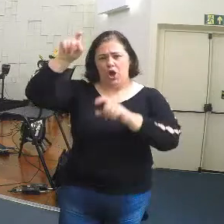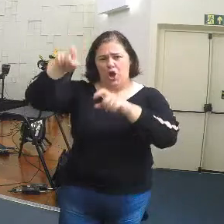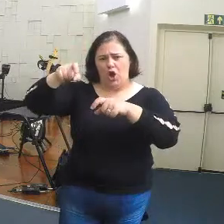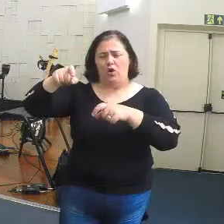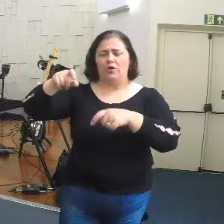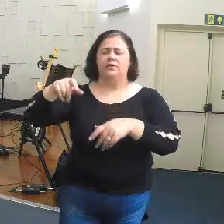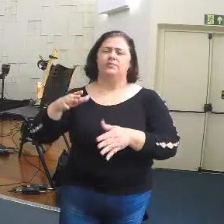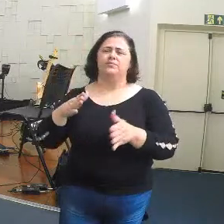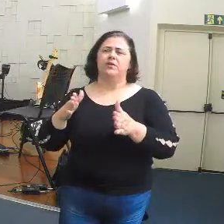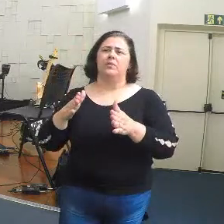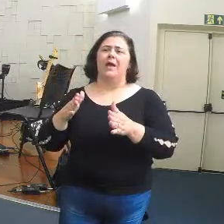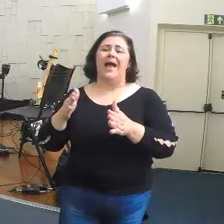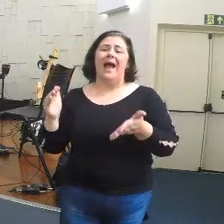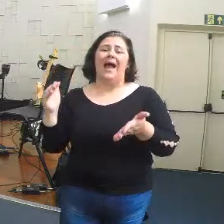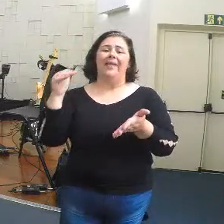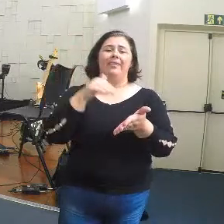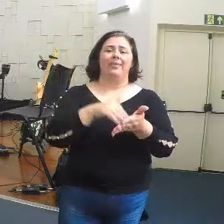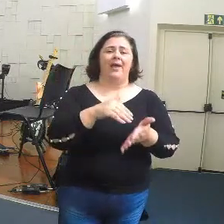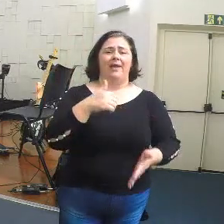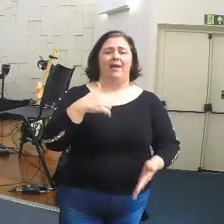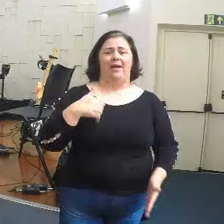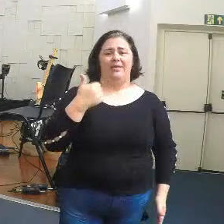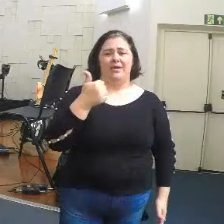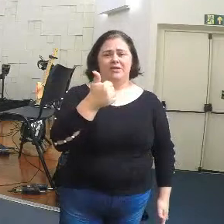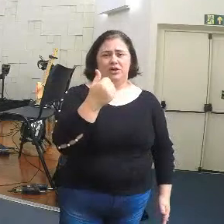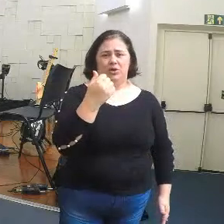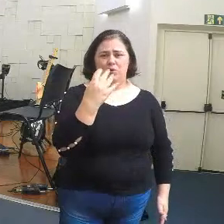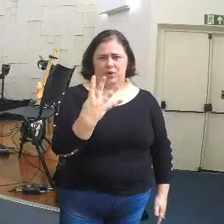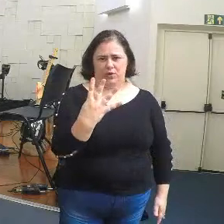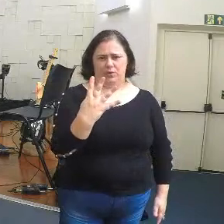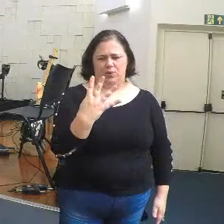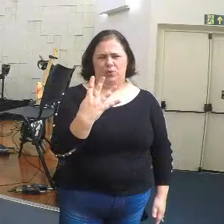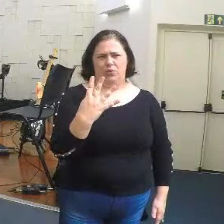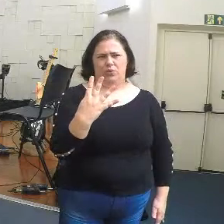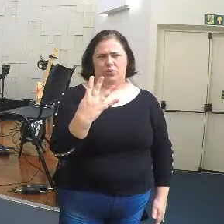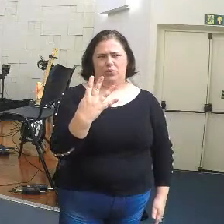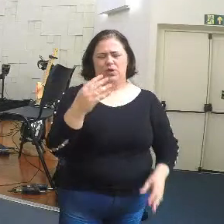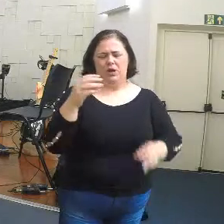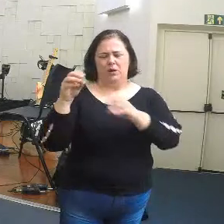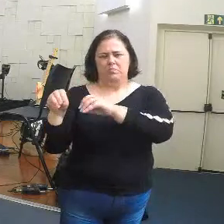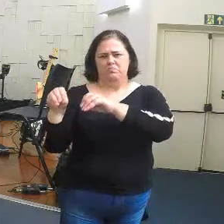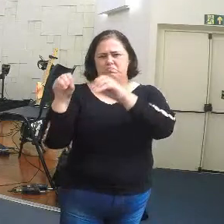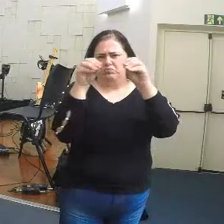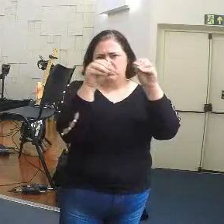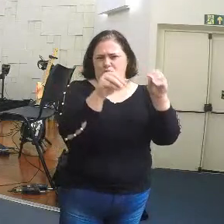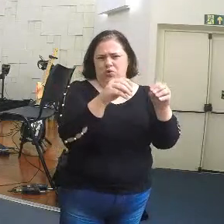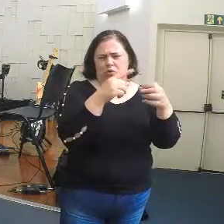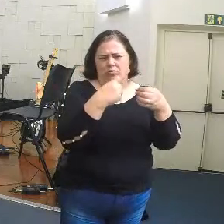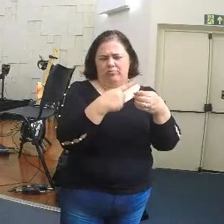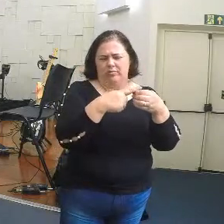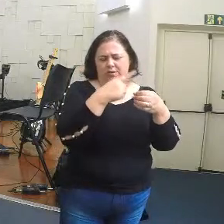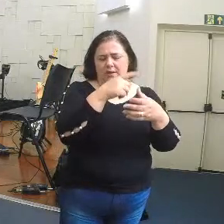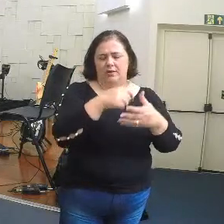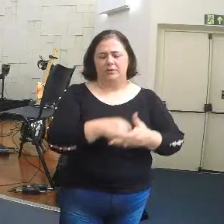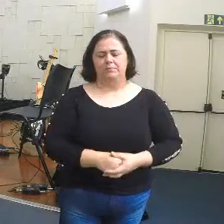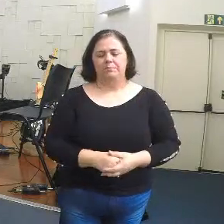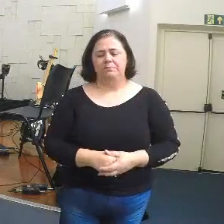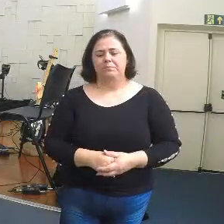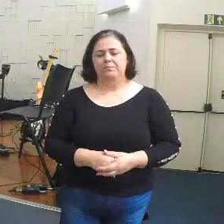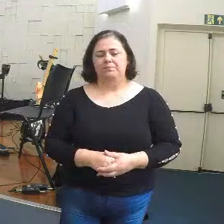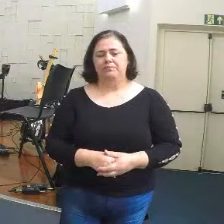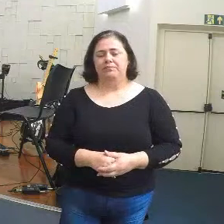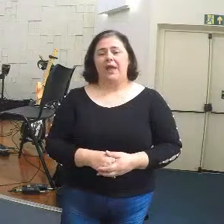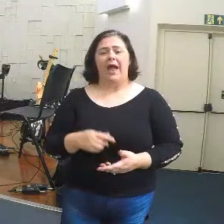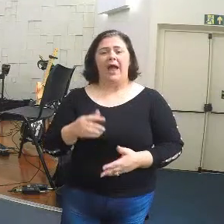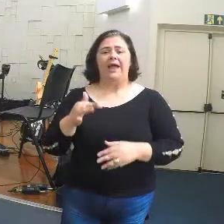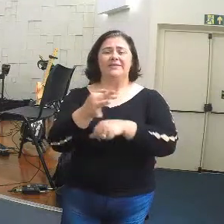maior parte das minhas férias, mesmo quando eu me mudei para Itamari, no Baixo Sul da Bahia, onde meus pais moram hoje, as minhas